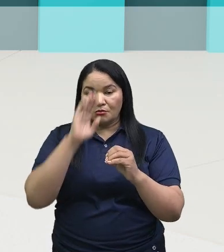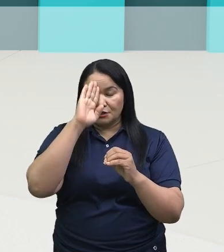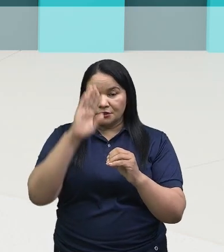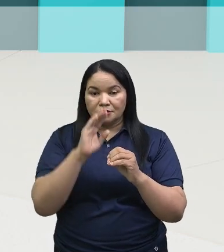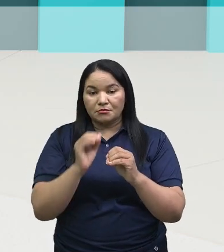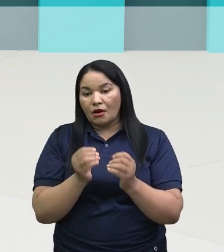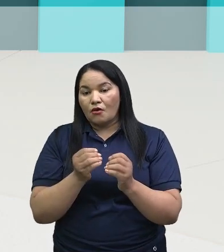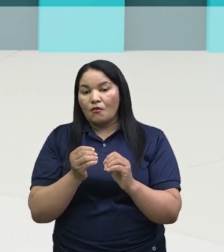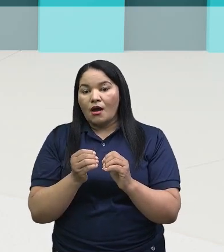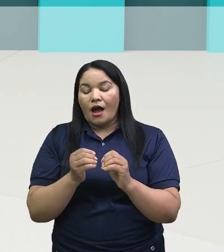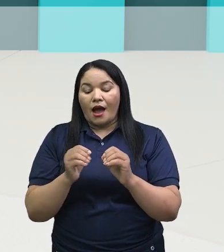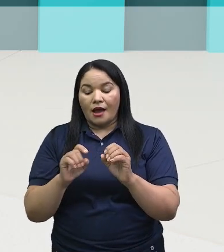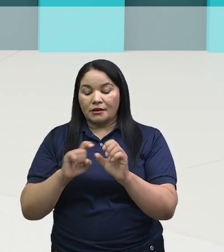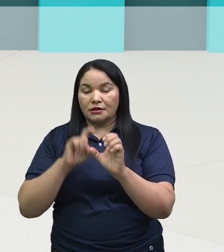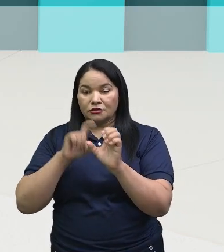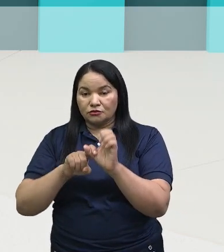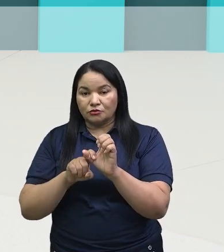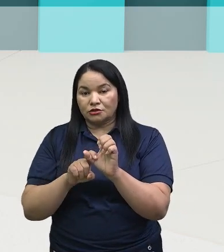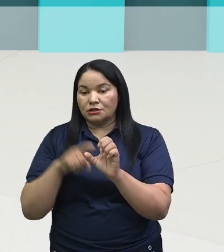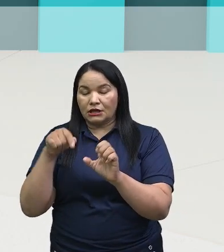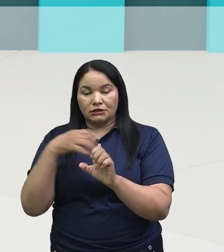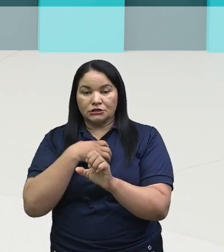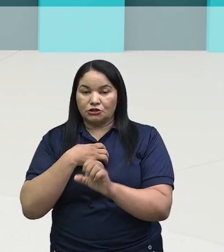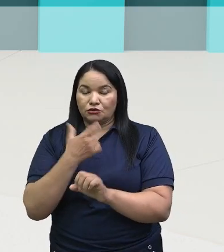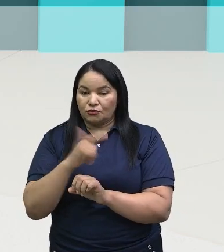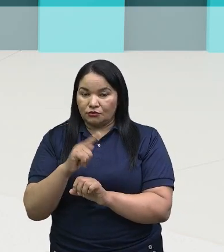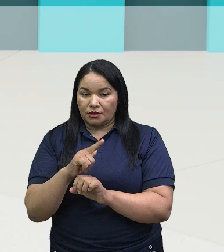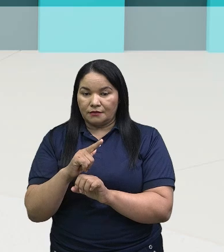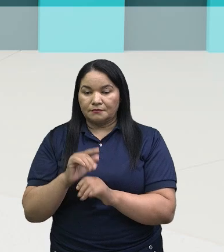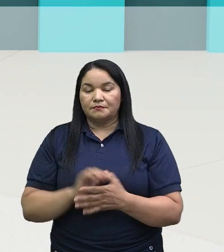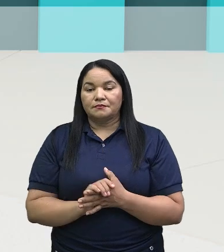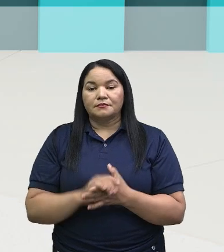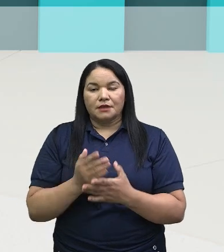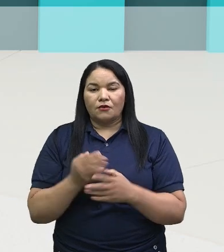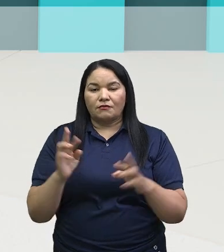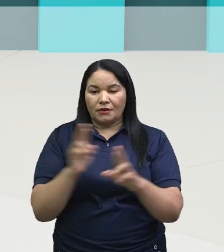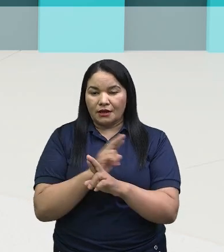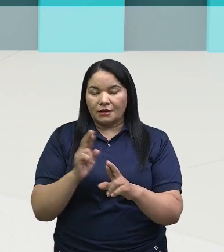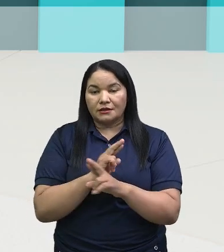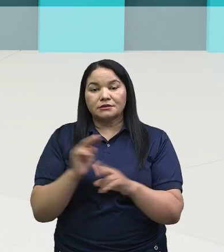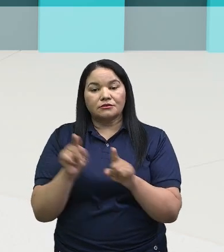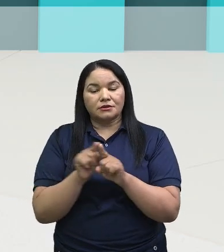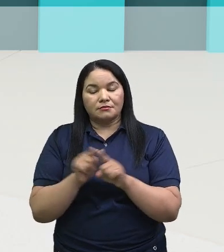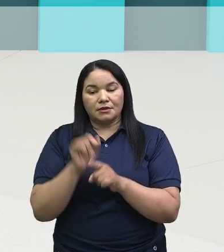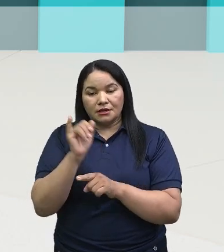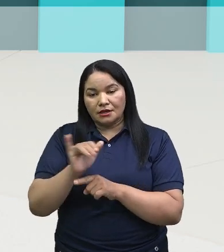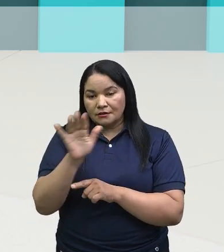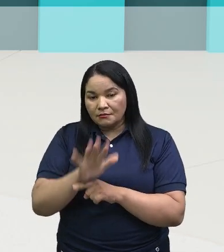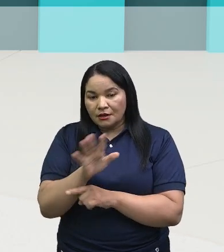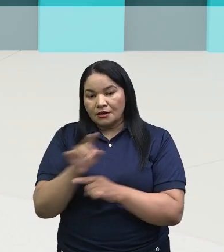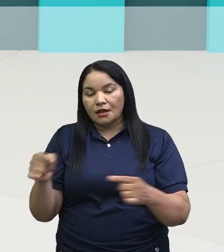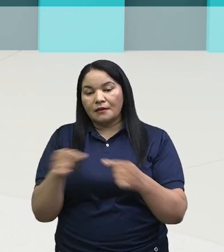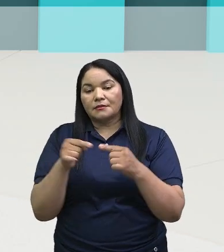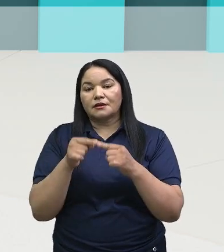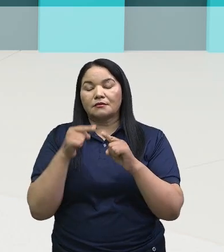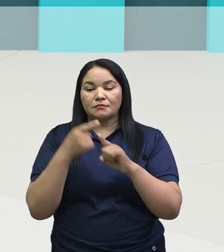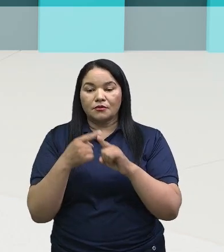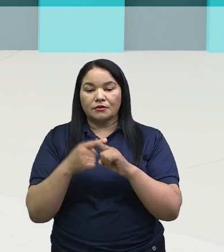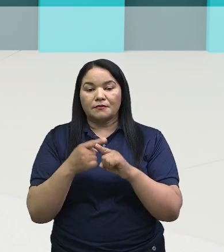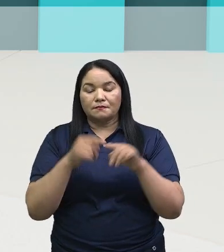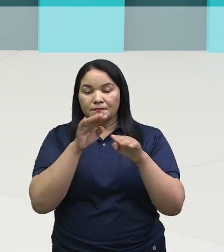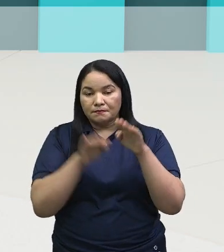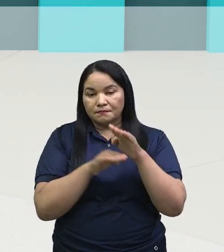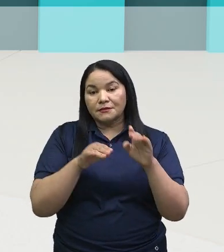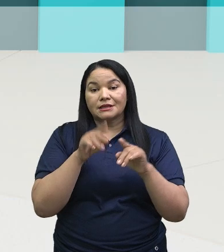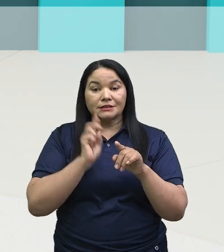oração subordinada não vai ter sentido, ok? Por isso que eu estou fazendo a relação da imagem com a oração subordinada.